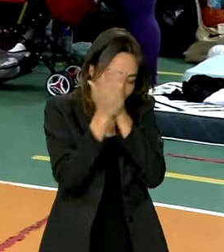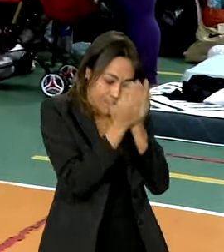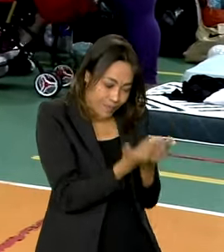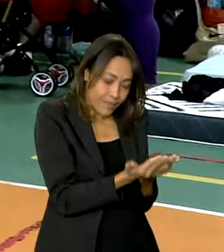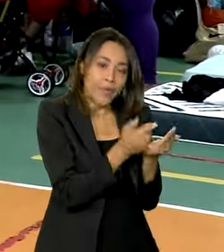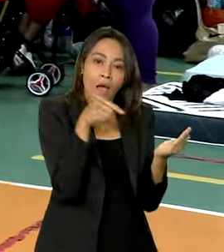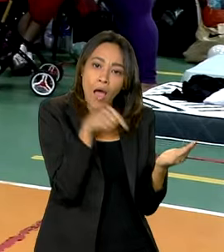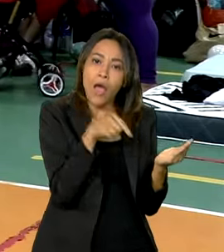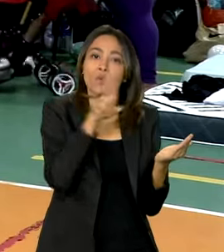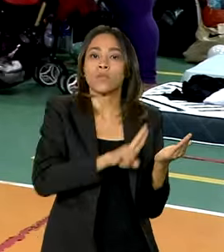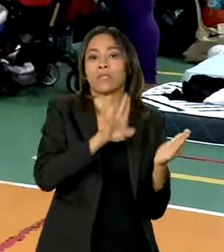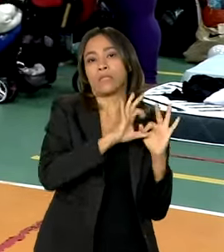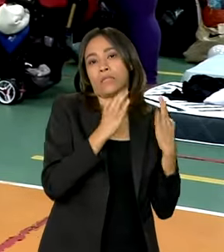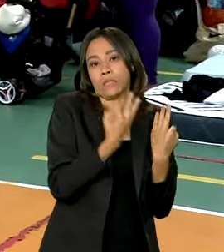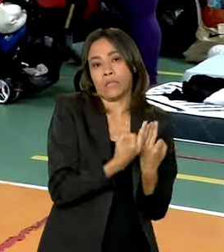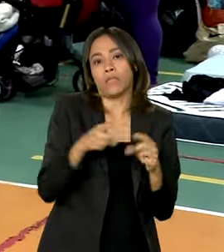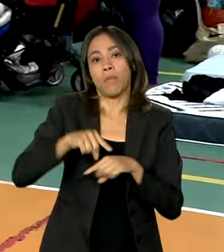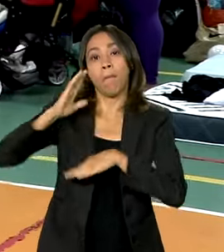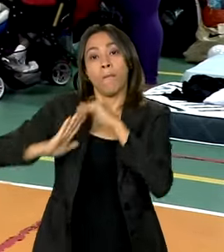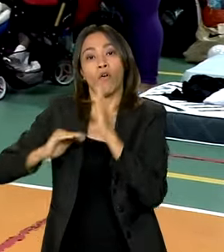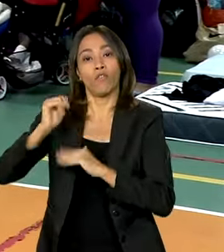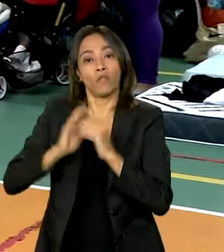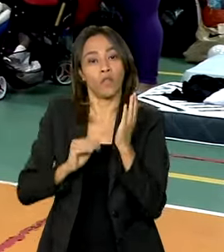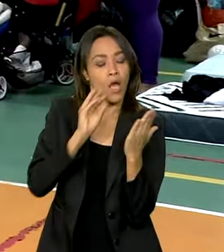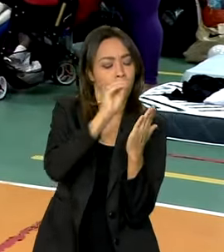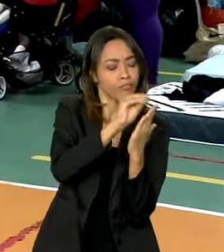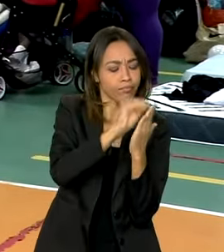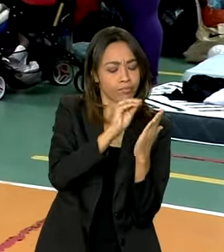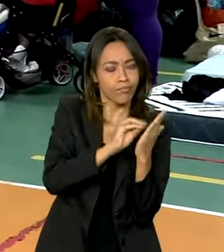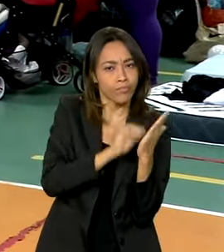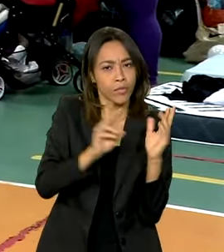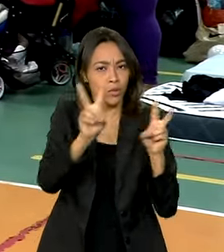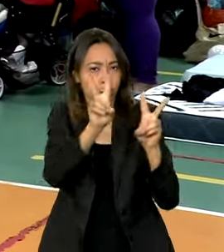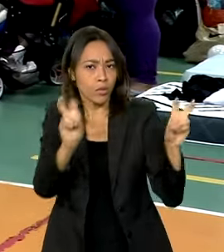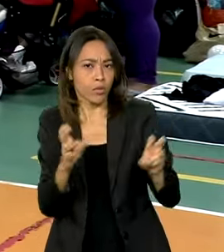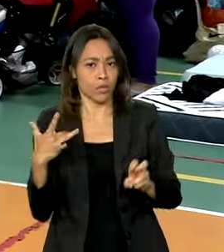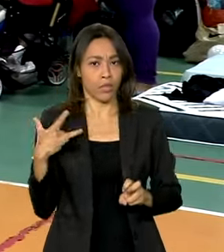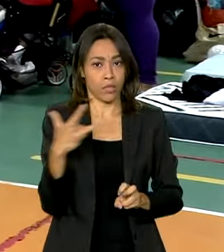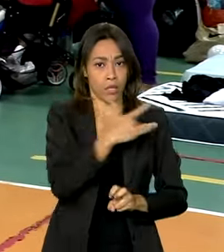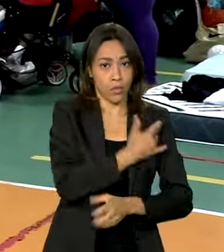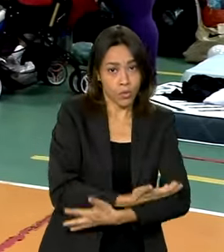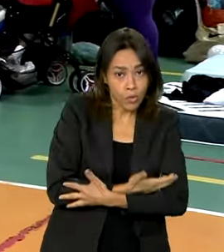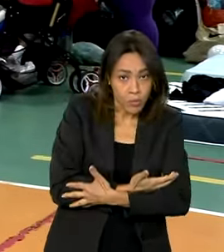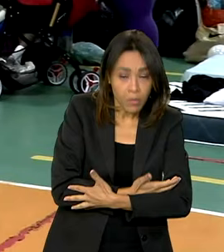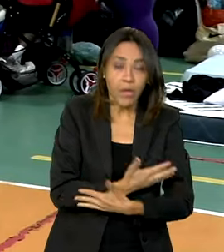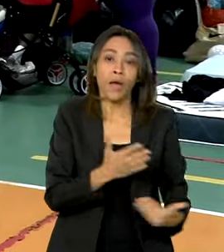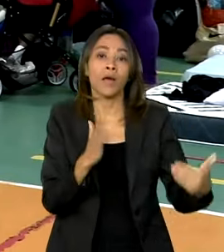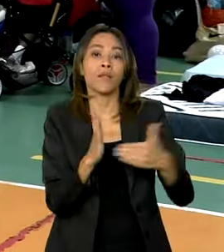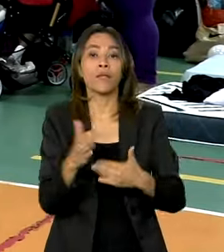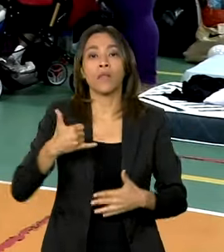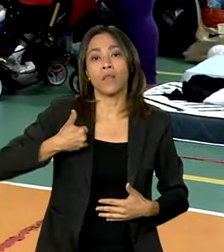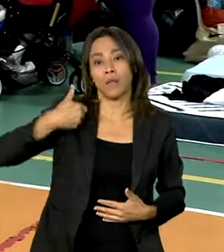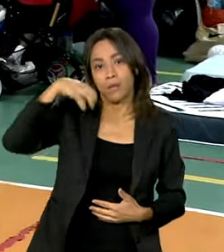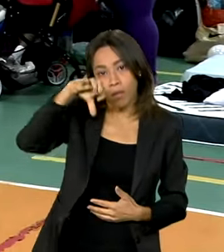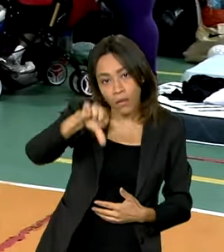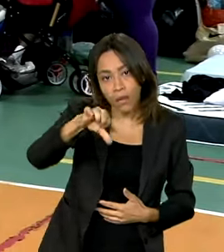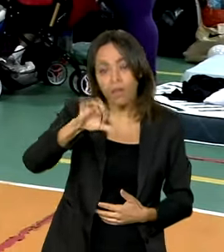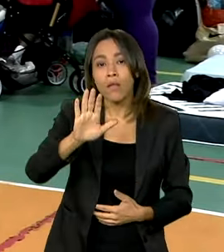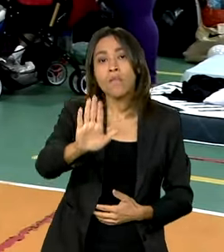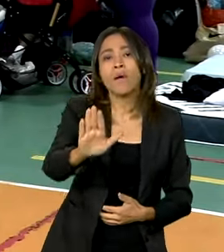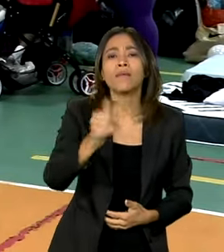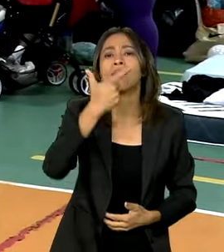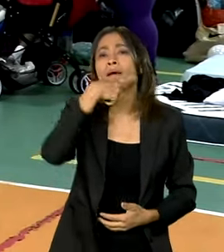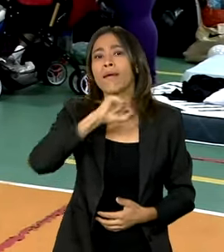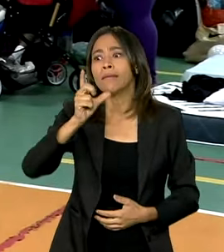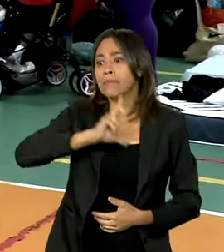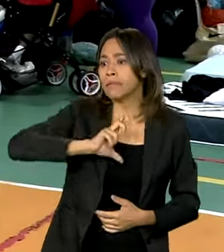por profissionais como um registro abrangente da saúde até os 9 anos de idade. Mas quem